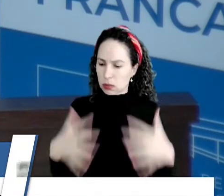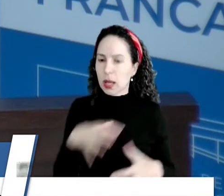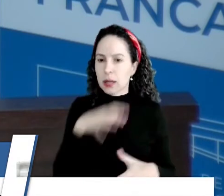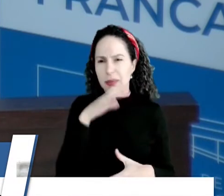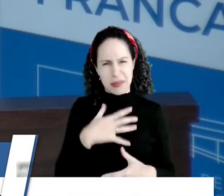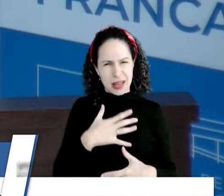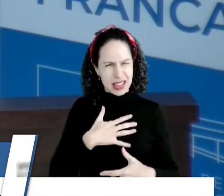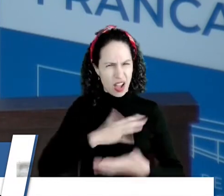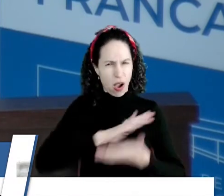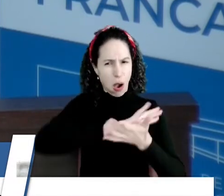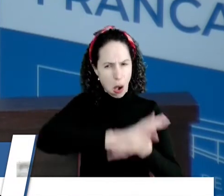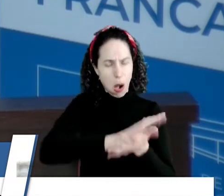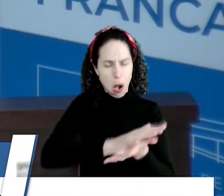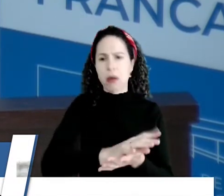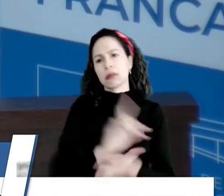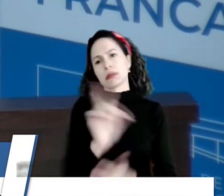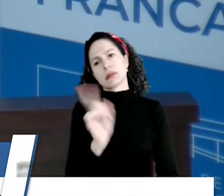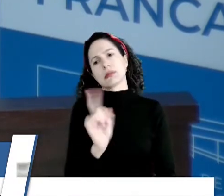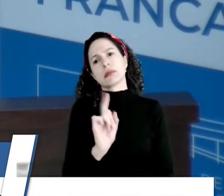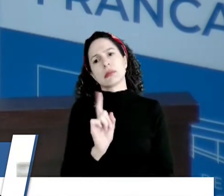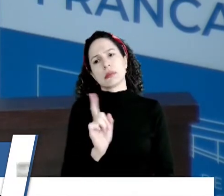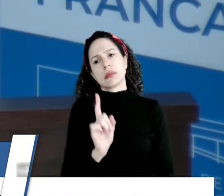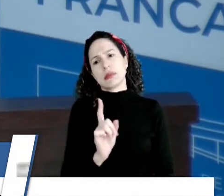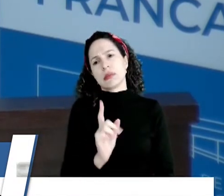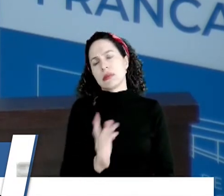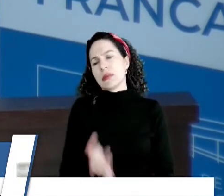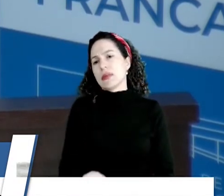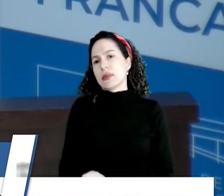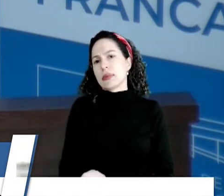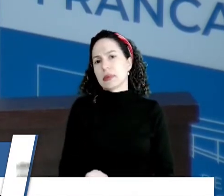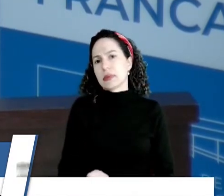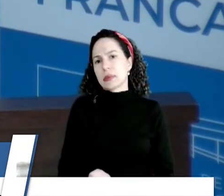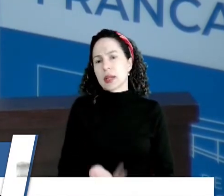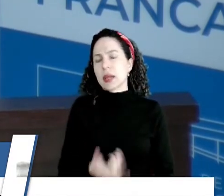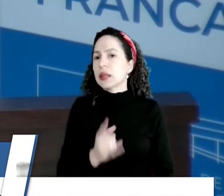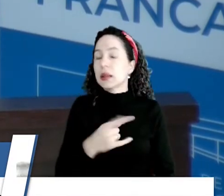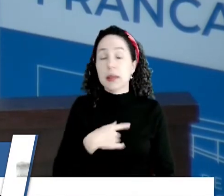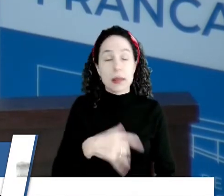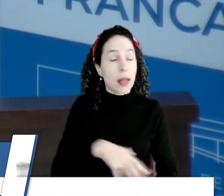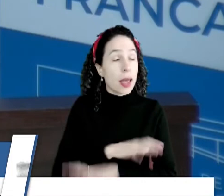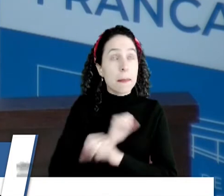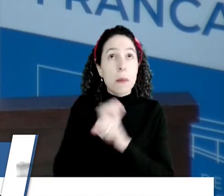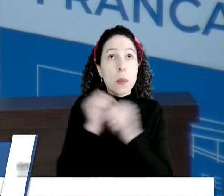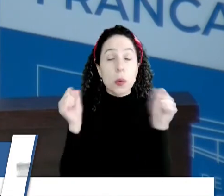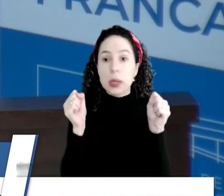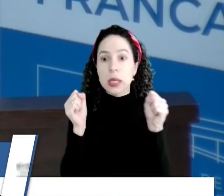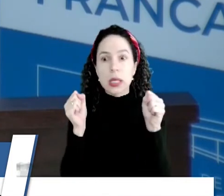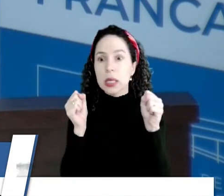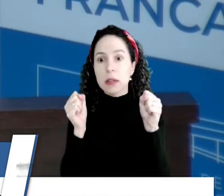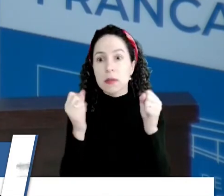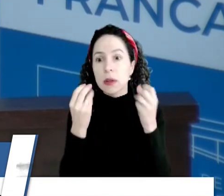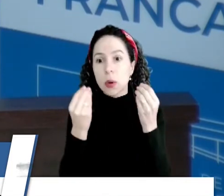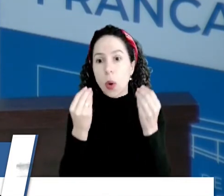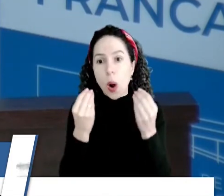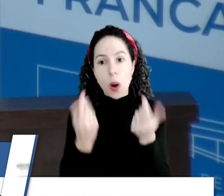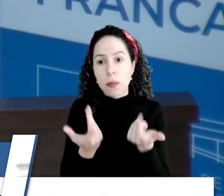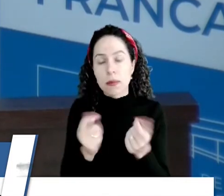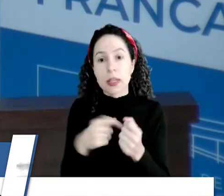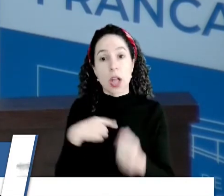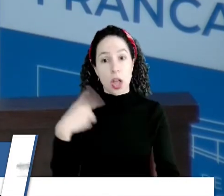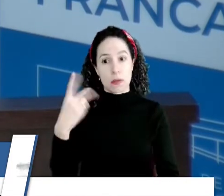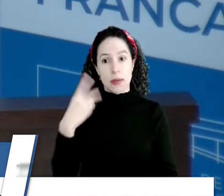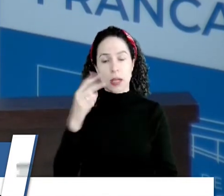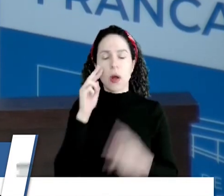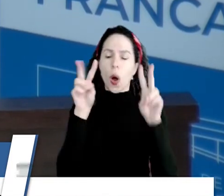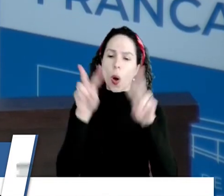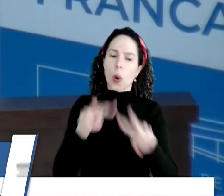maltratar, não façam isso. Entendeu? Tá insuportável essa situação. A gente como vereador tem que olhar por